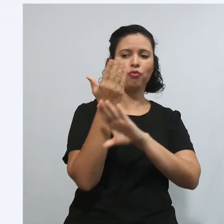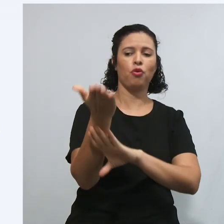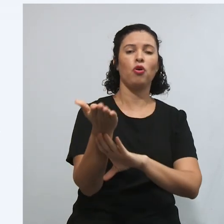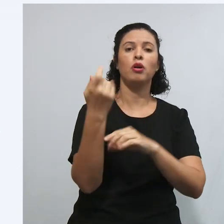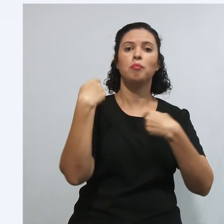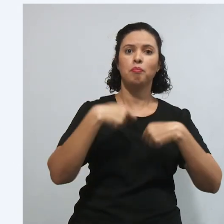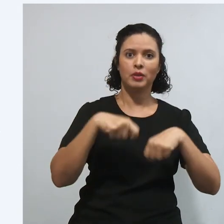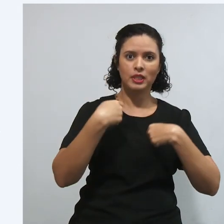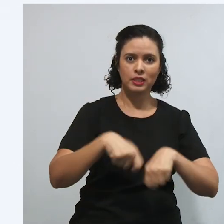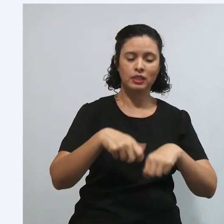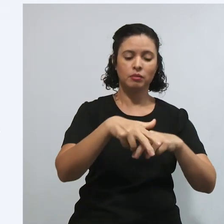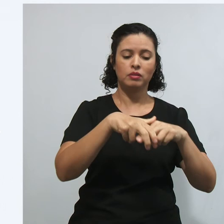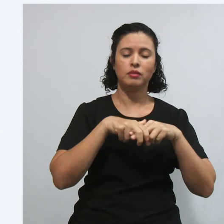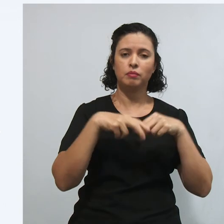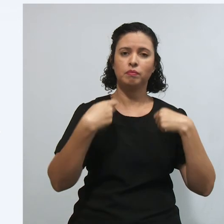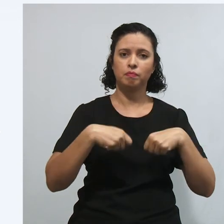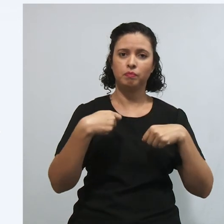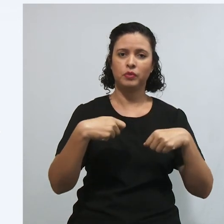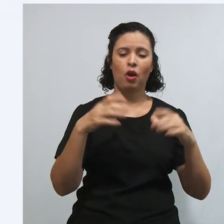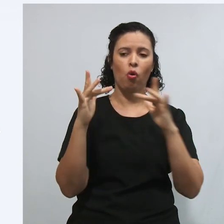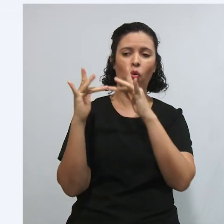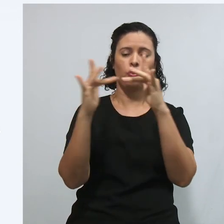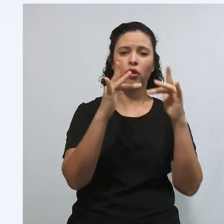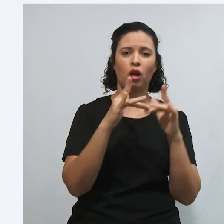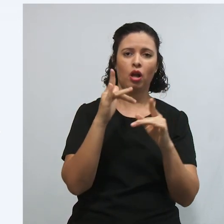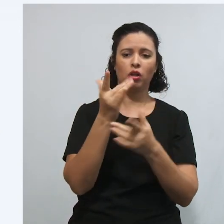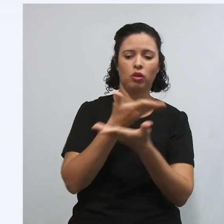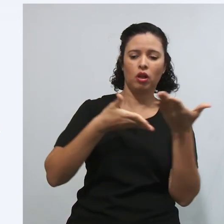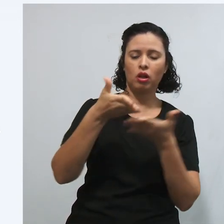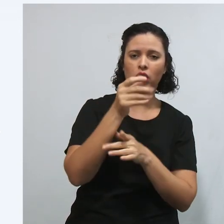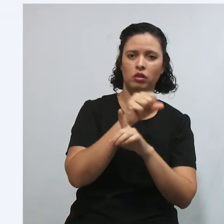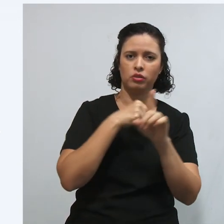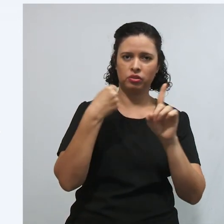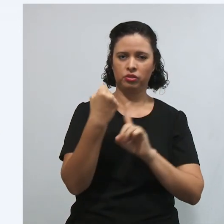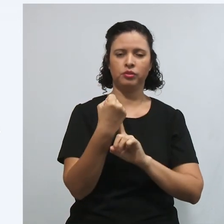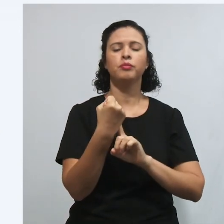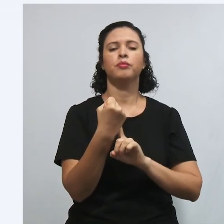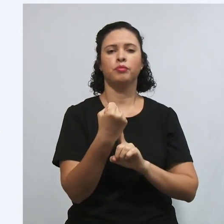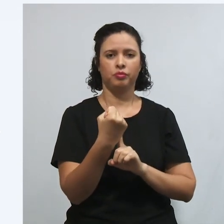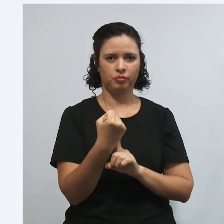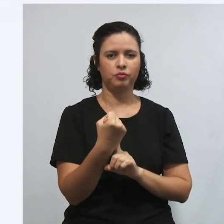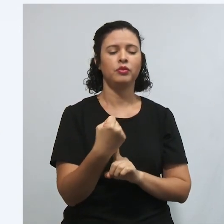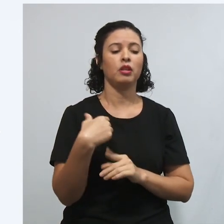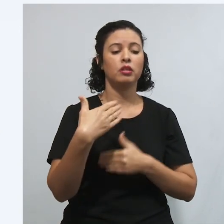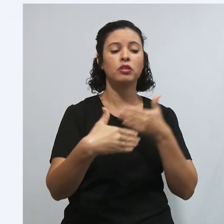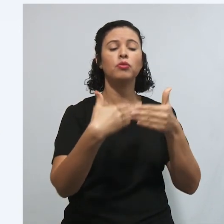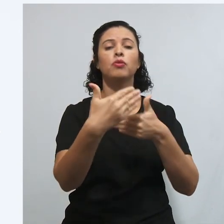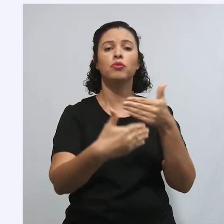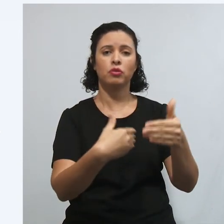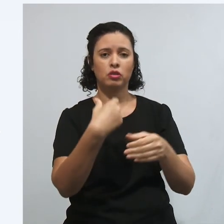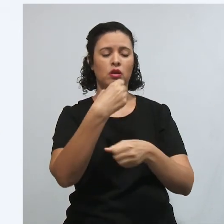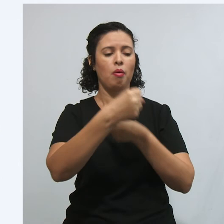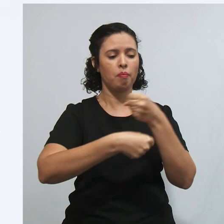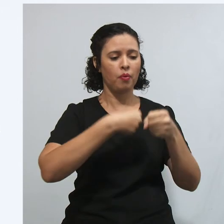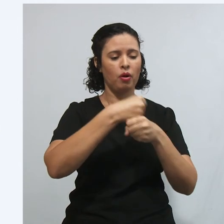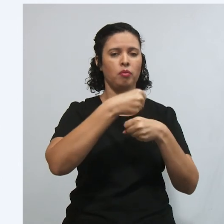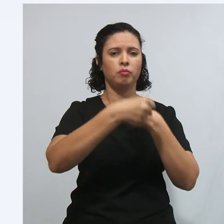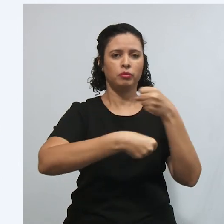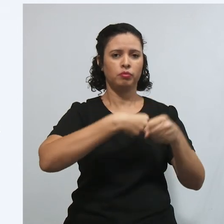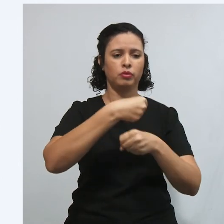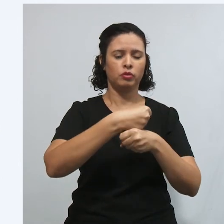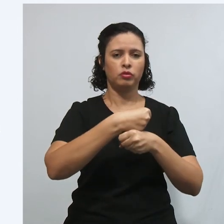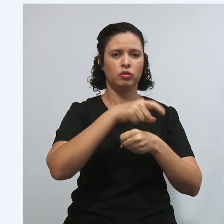das trocas, das interações sociais. Então, sua humanidade é externa a ele, desenvolvida ao longo do processo